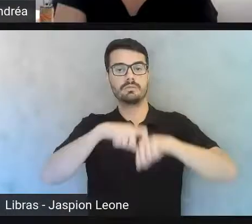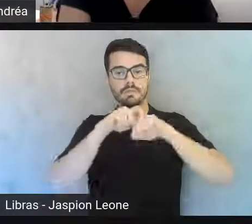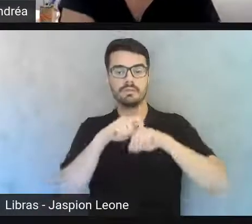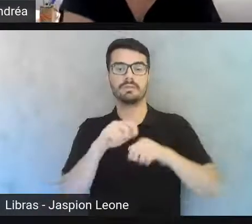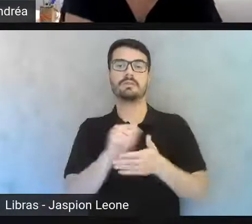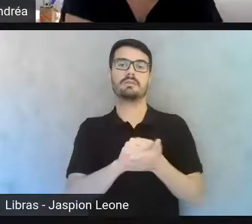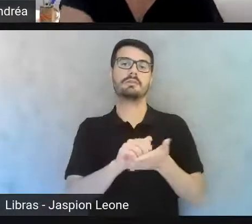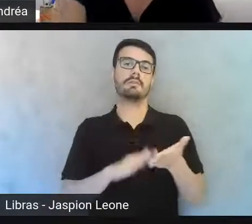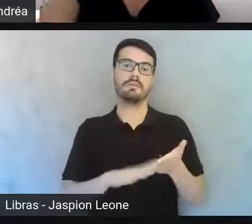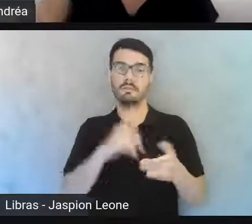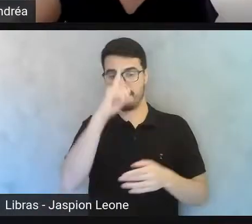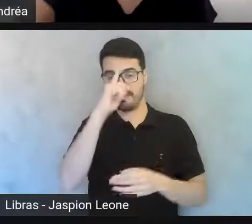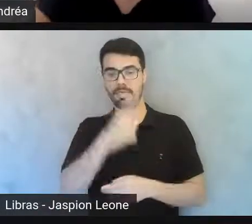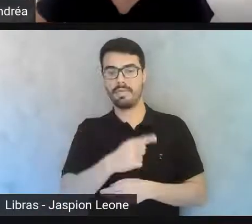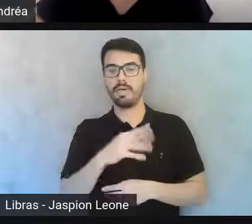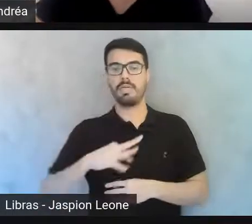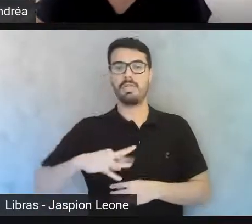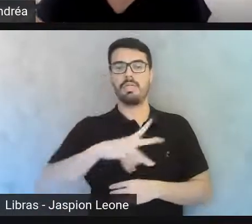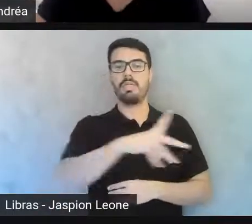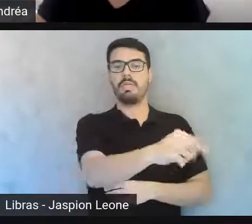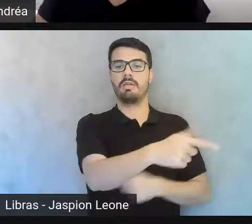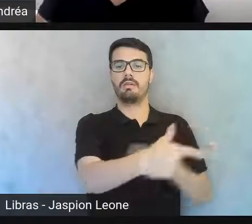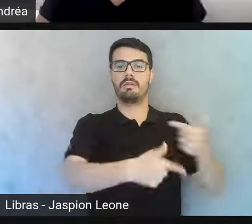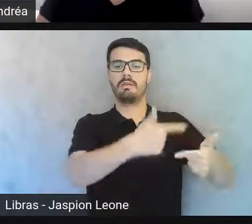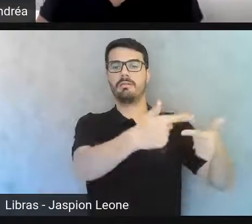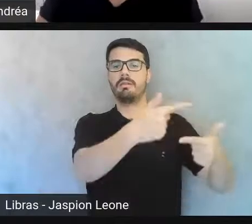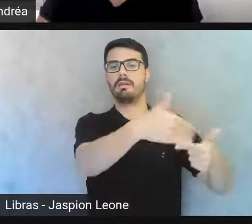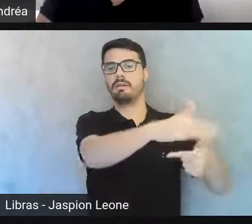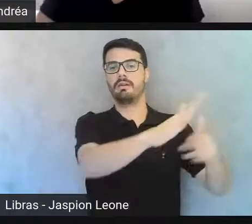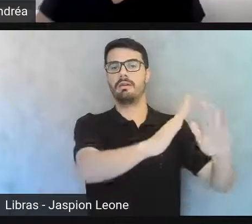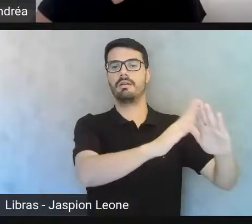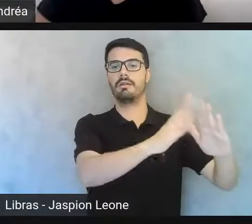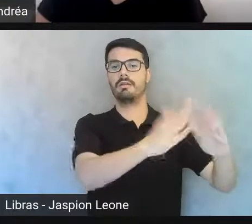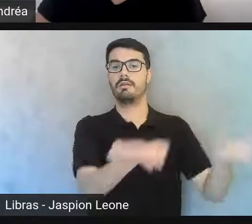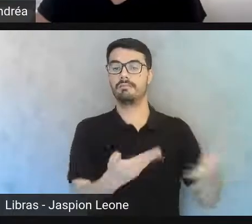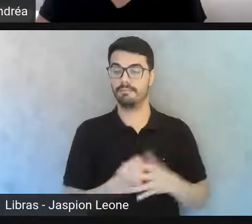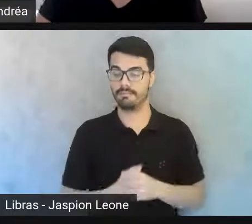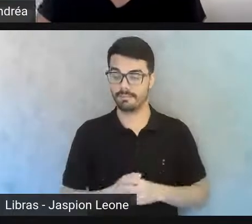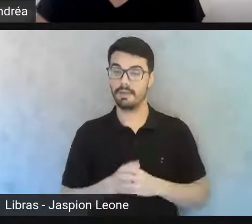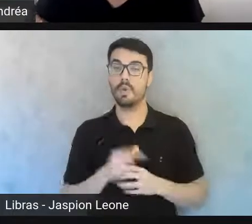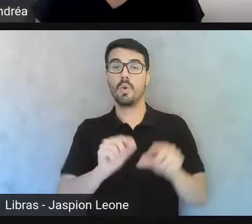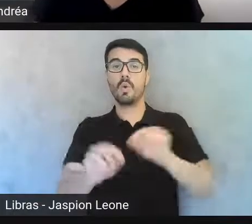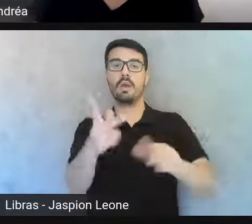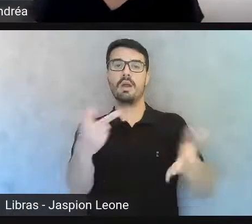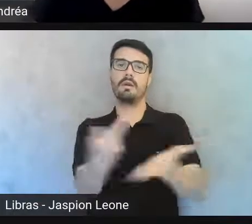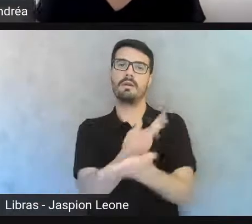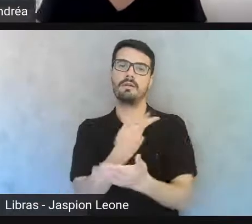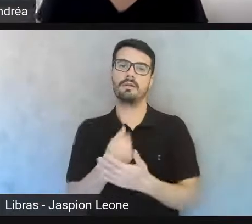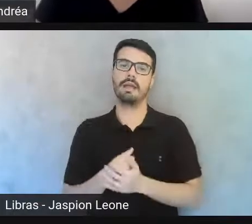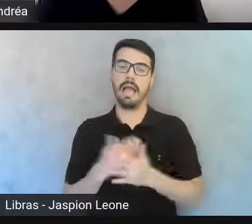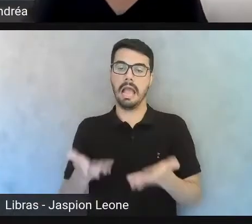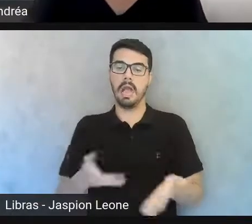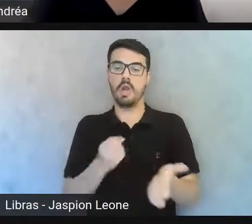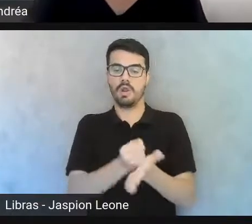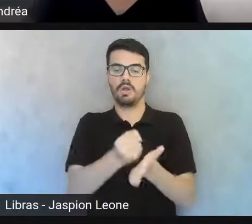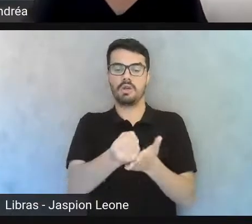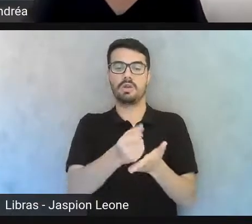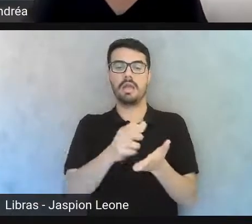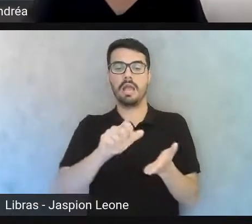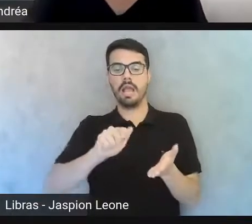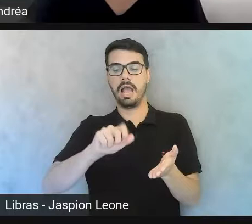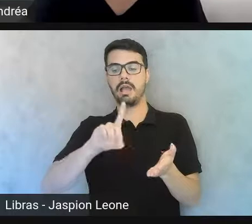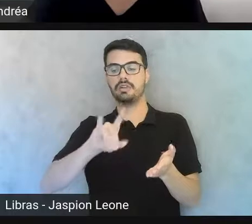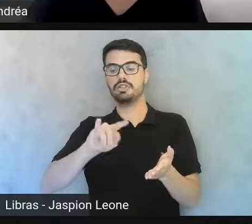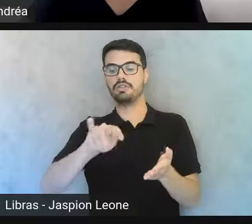mandar todo mundo para casa e reordenar os trabalhos todos. E o que aconteceu? Aí fazemos o quê? Olha, o aditivo ficaria para